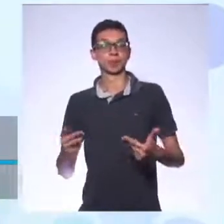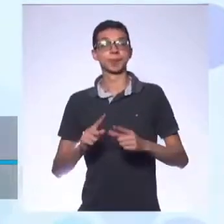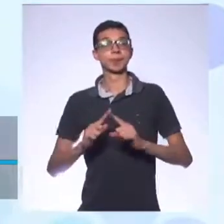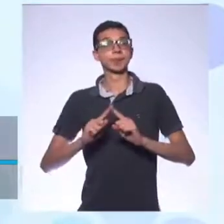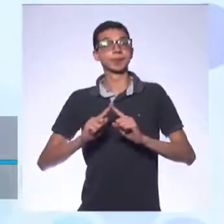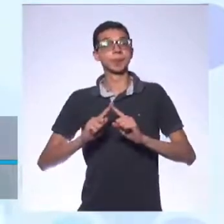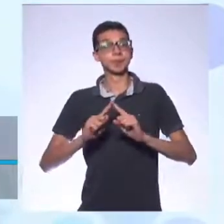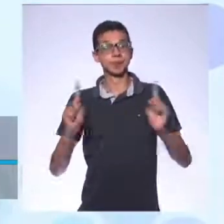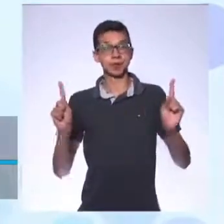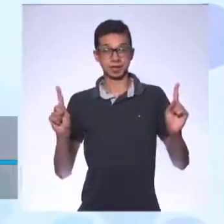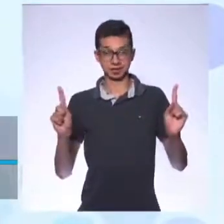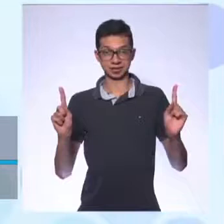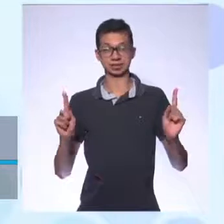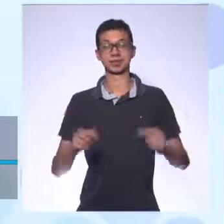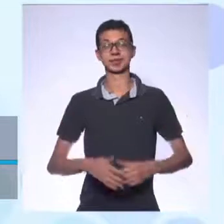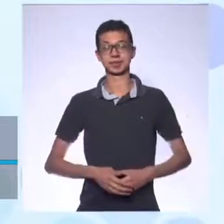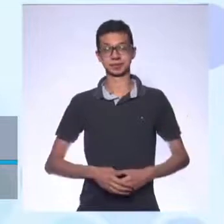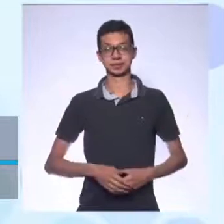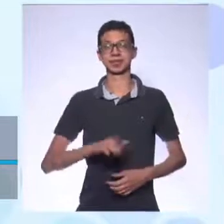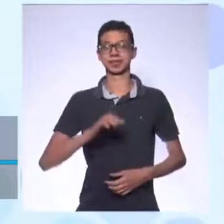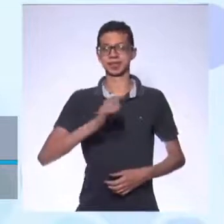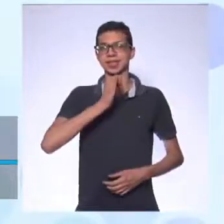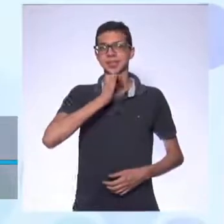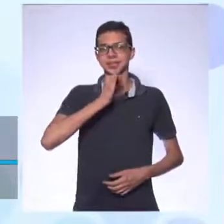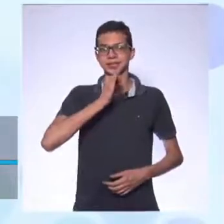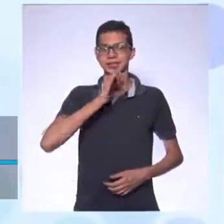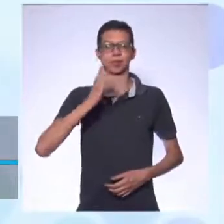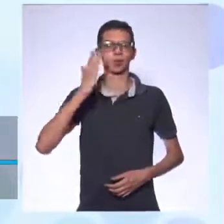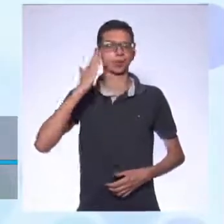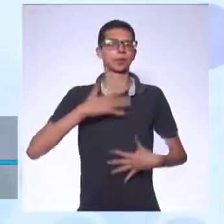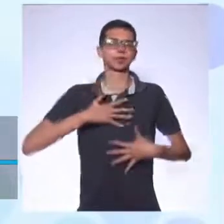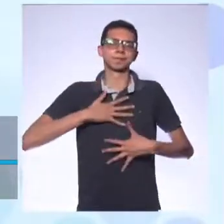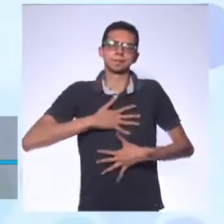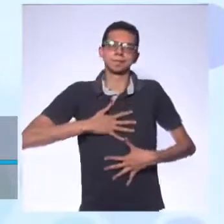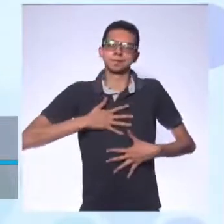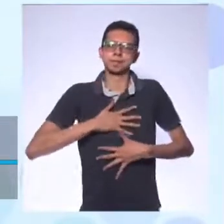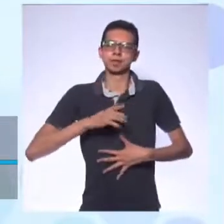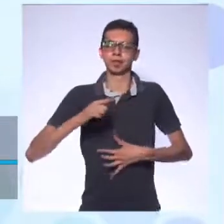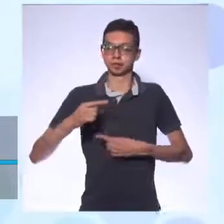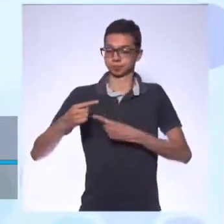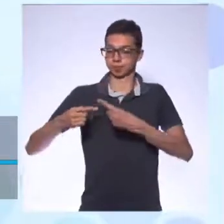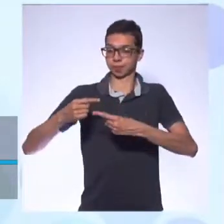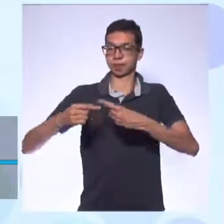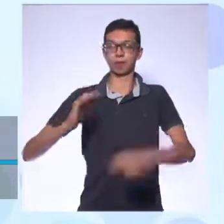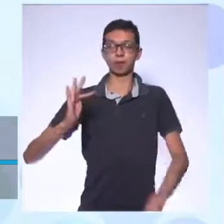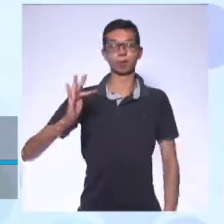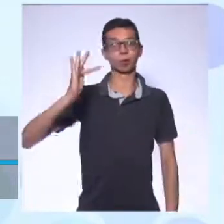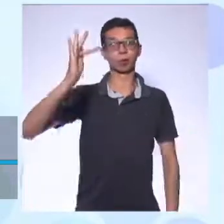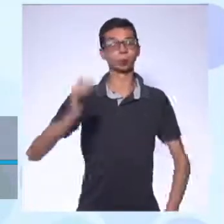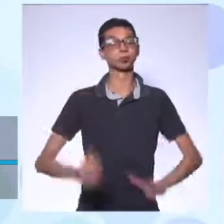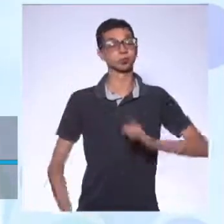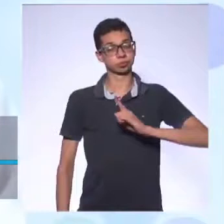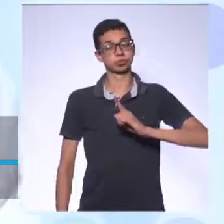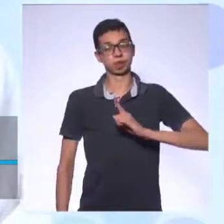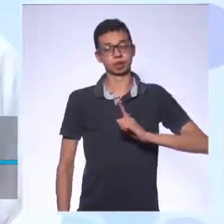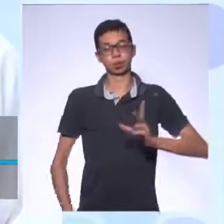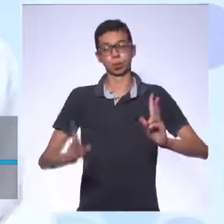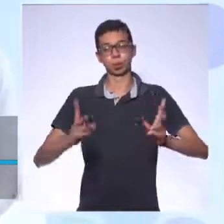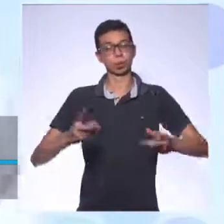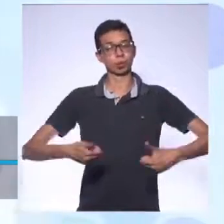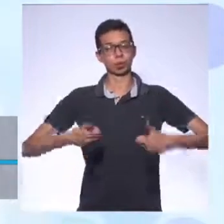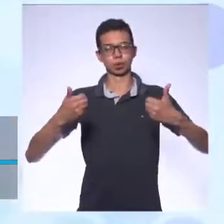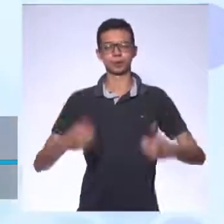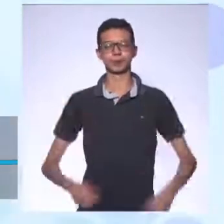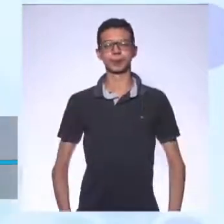entretanto, você deixar que te satisfaça, mas que permita que tenha para a geração futura. Eu tinha um professor na faculdade